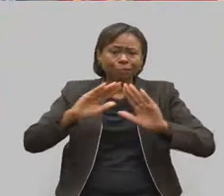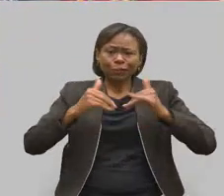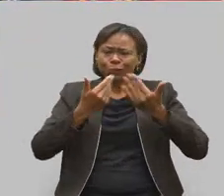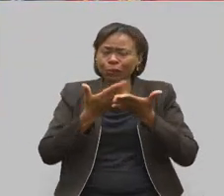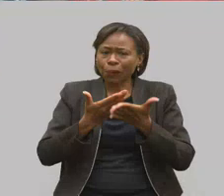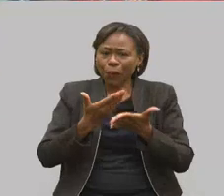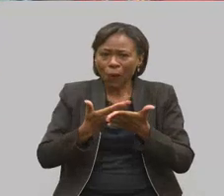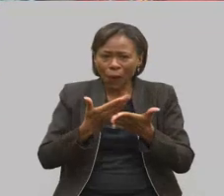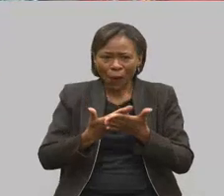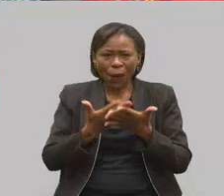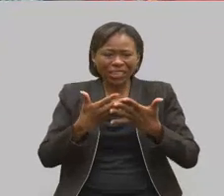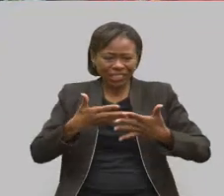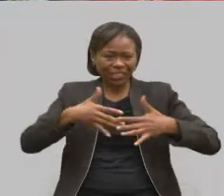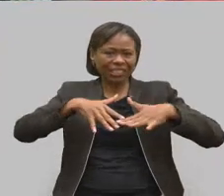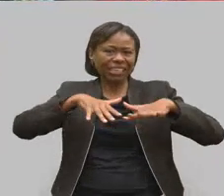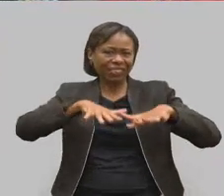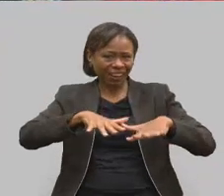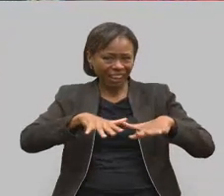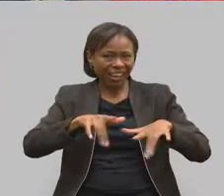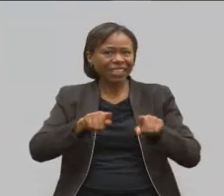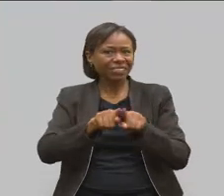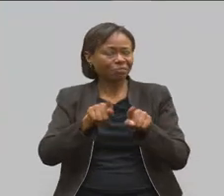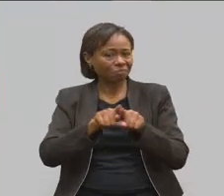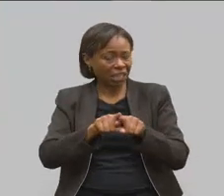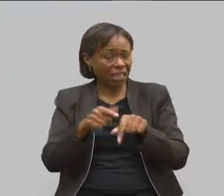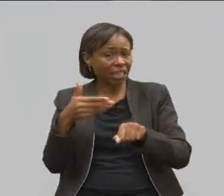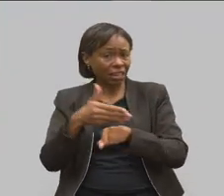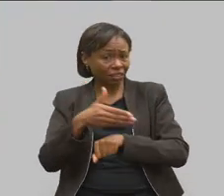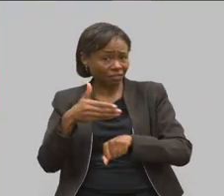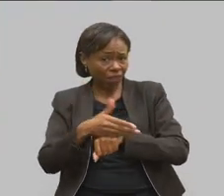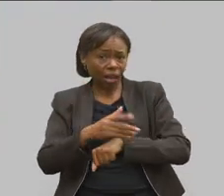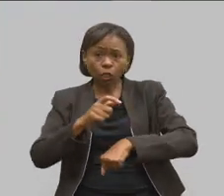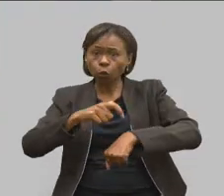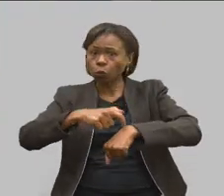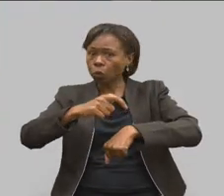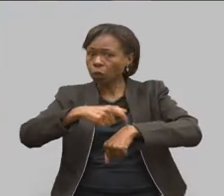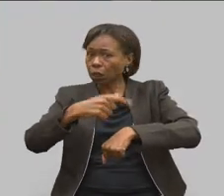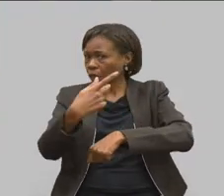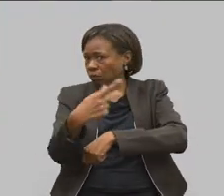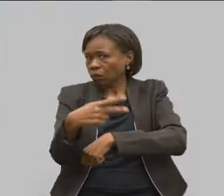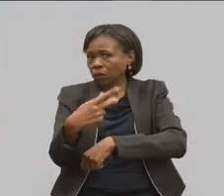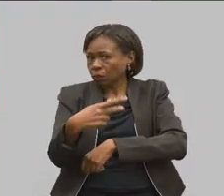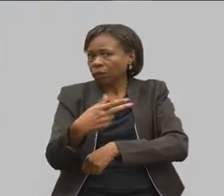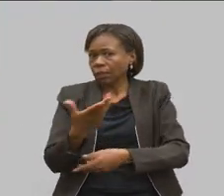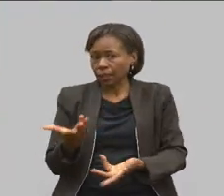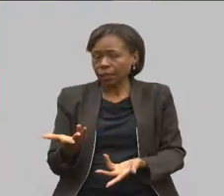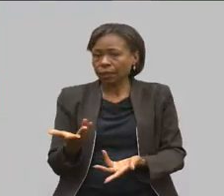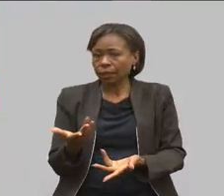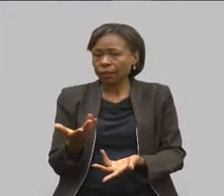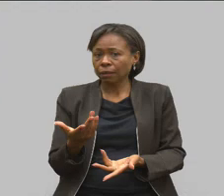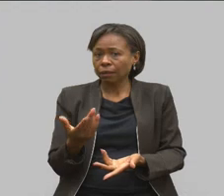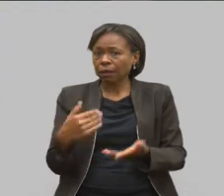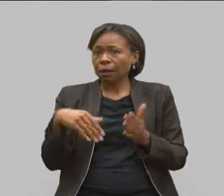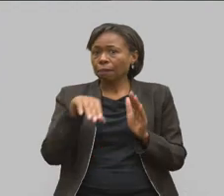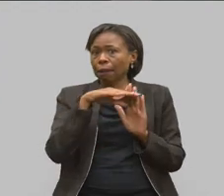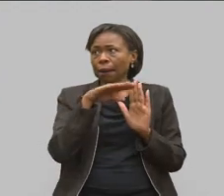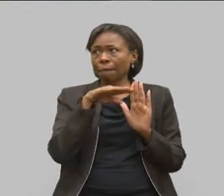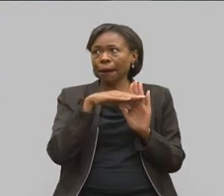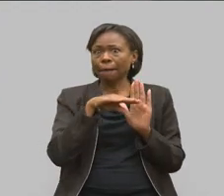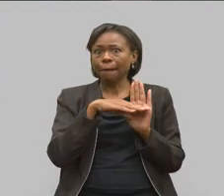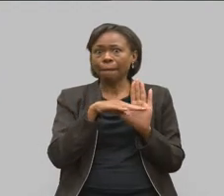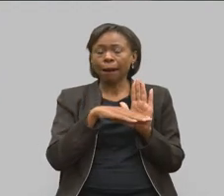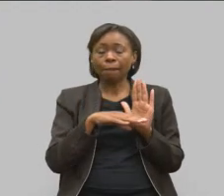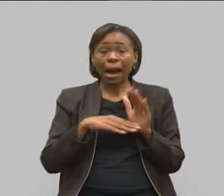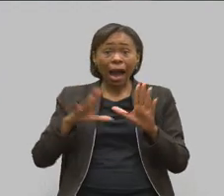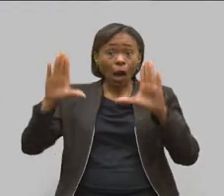regular que ele Tá frequentando dentro do tempo dele e aí ele chega à noitinha por volta de 8 horas ele já